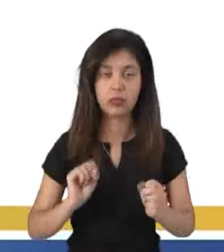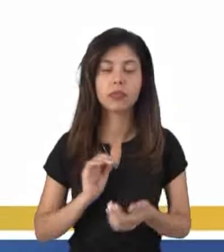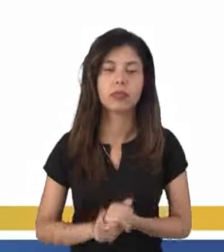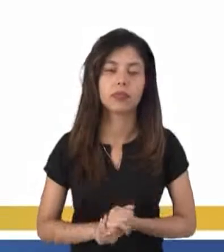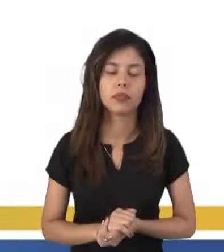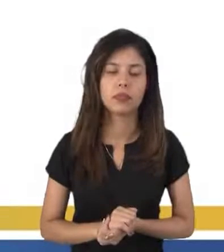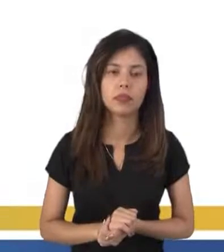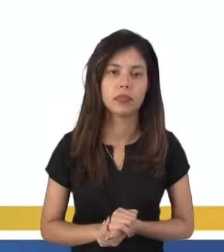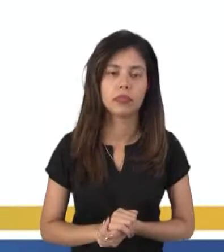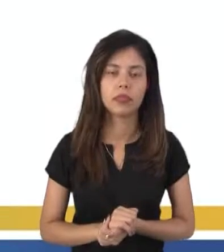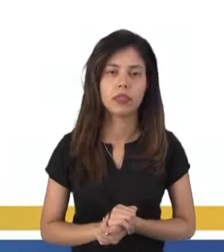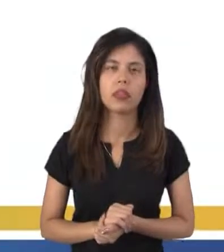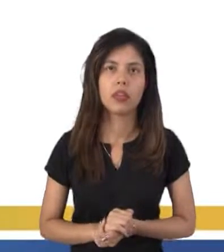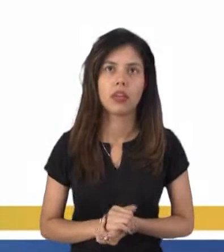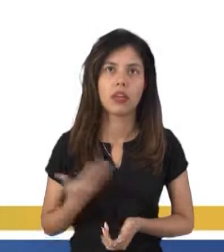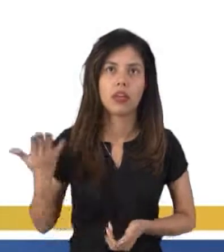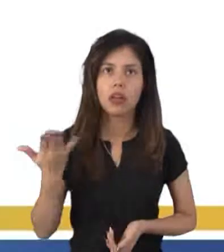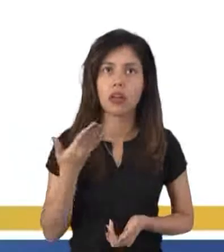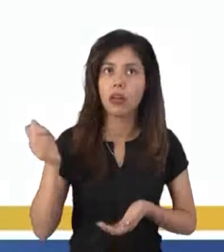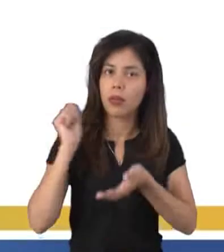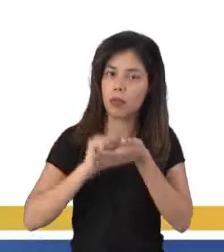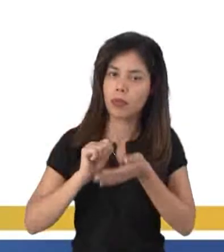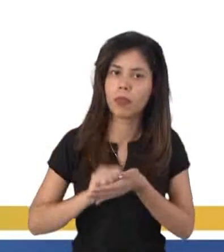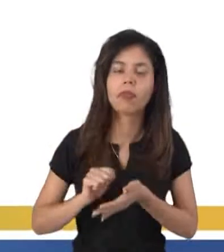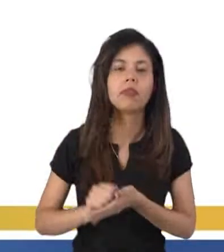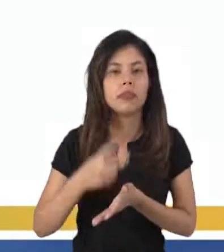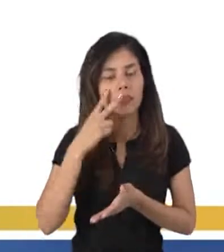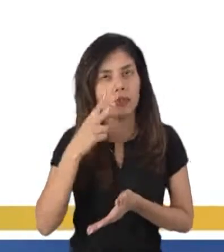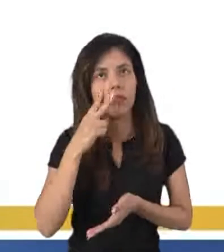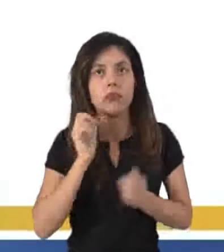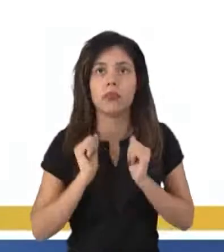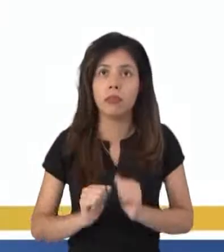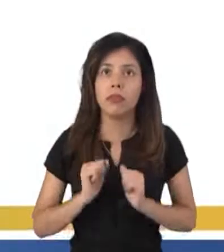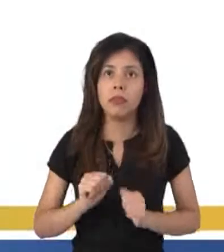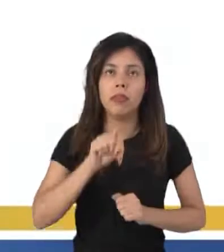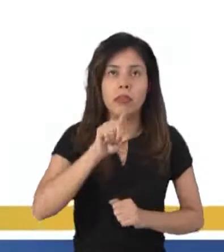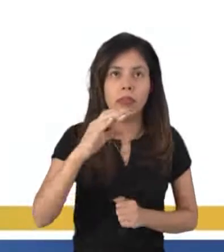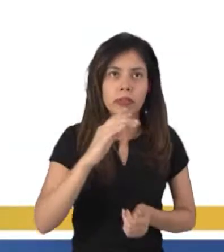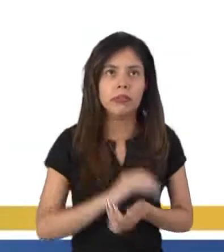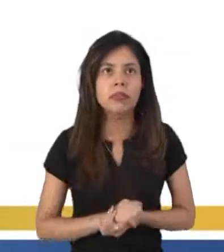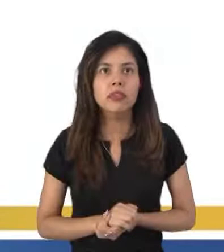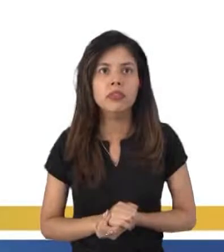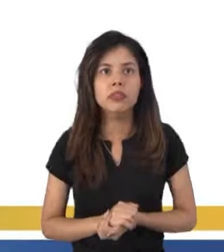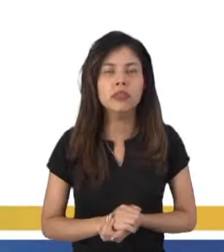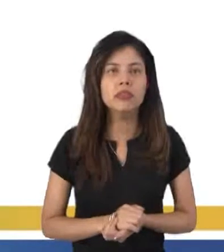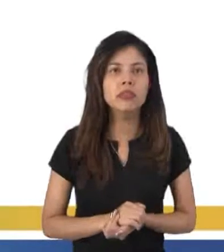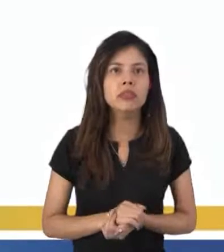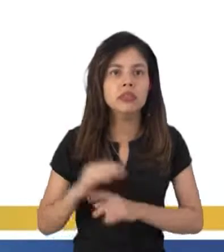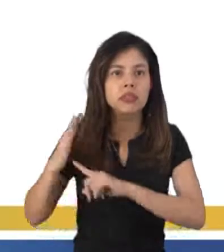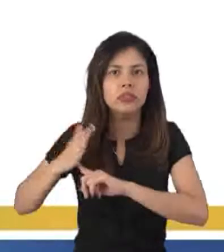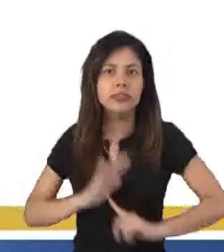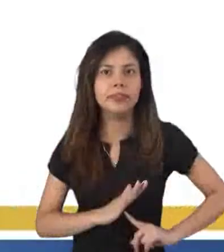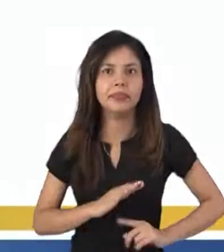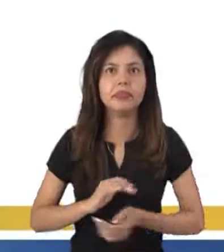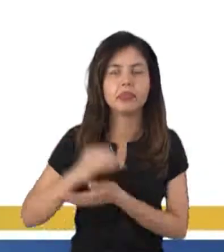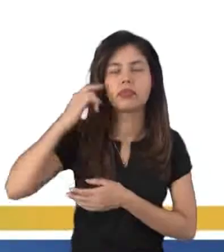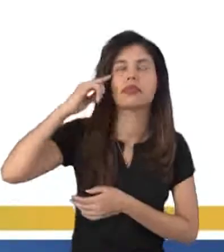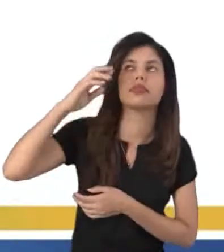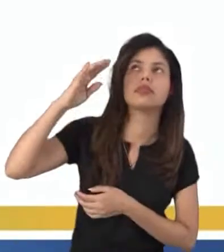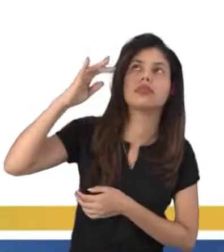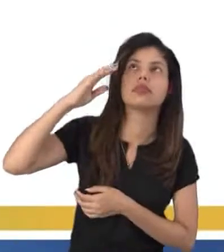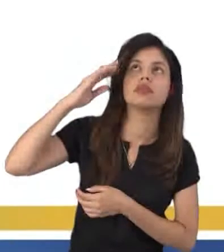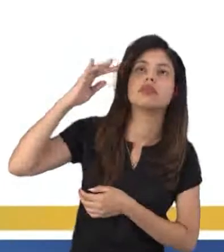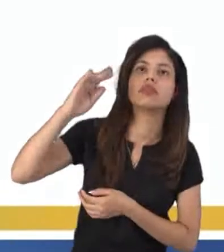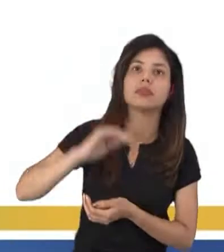organismo, né? E aí, com base nesses critérios, a gente vai ver que elas podem ser classificadas como depressoras, alucinógenas e